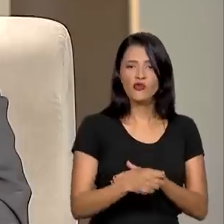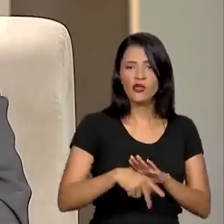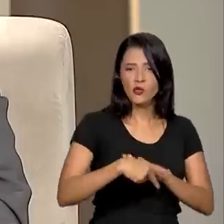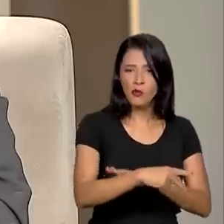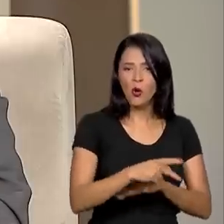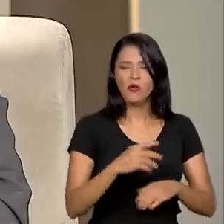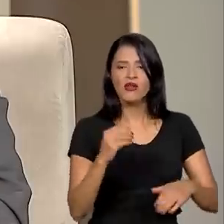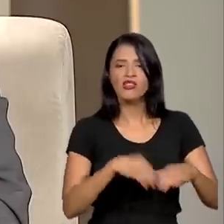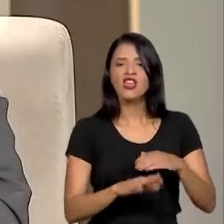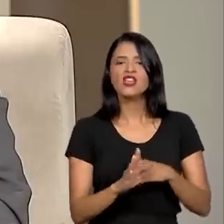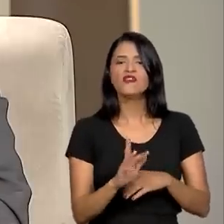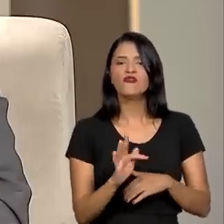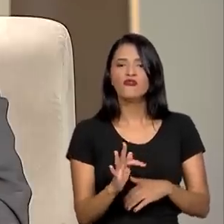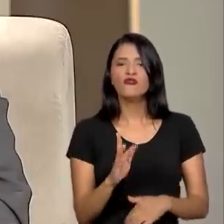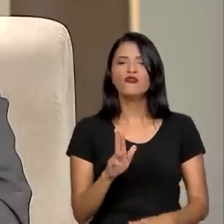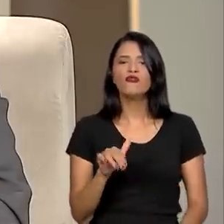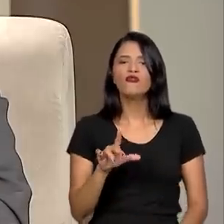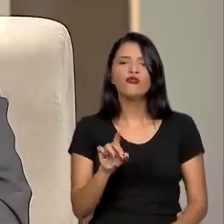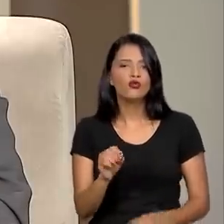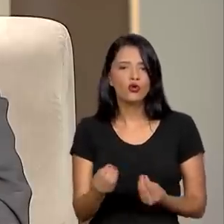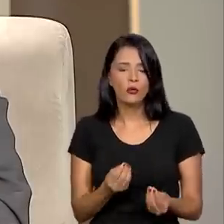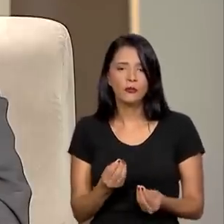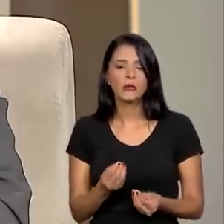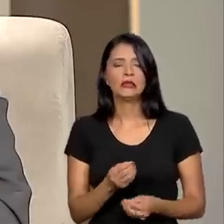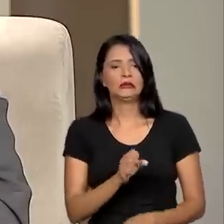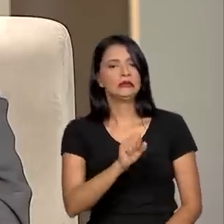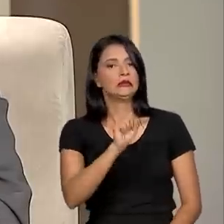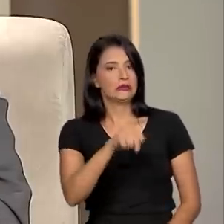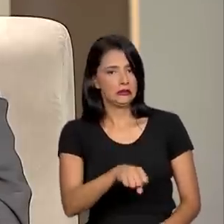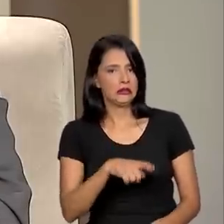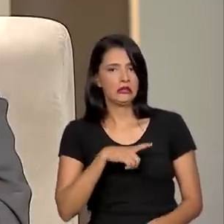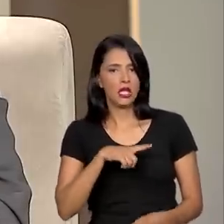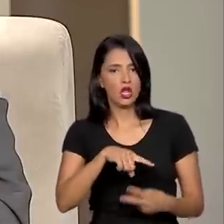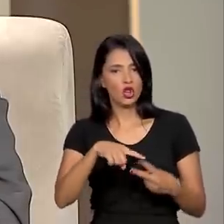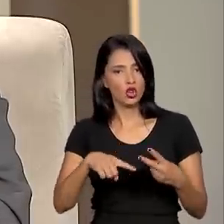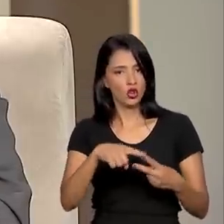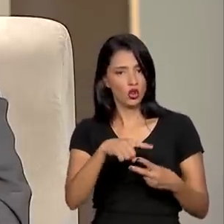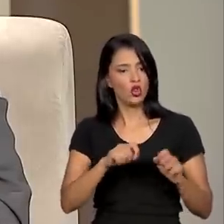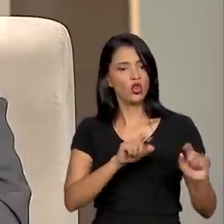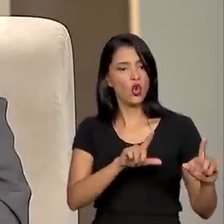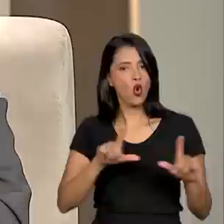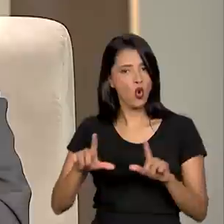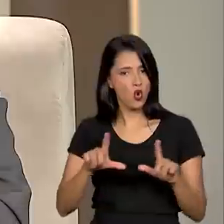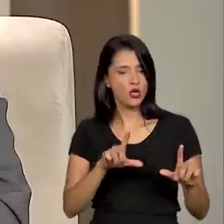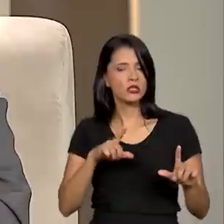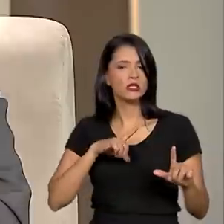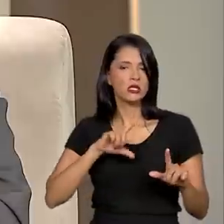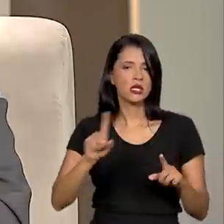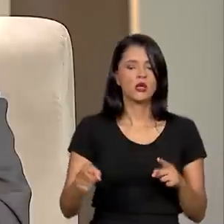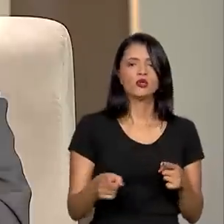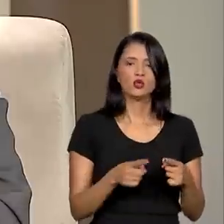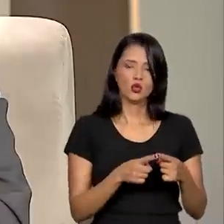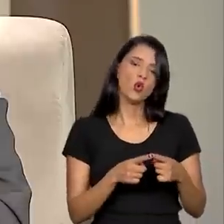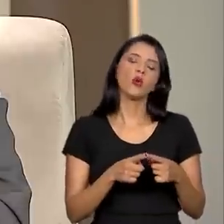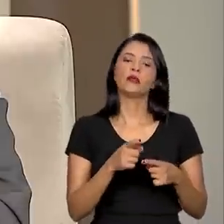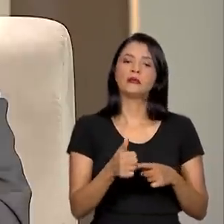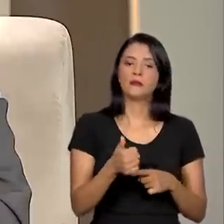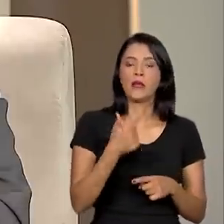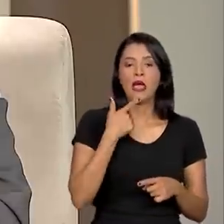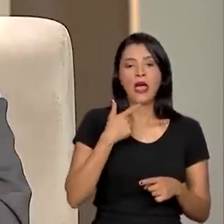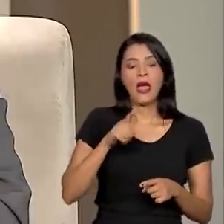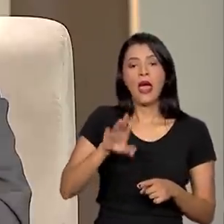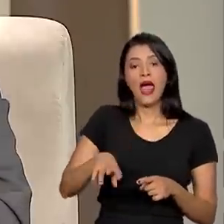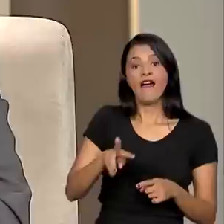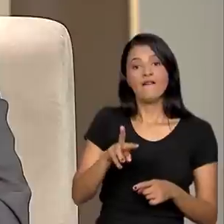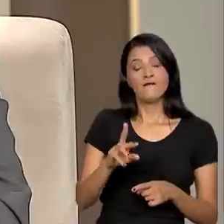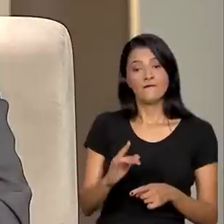Sim, existem dois cenários, né? Um cenário onde a renúncia fiscal possa vir a contribuir ao